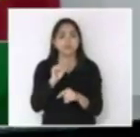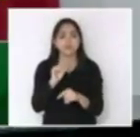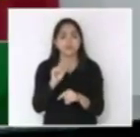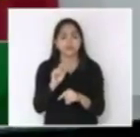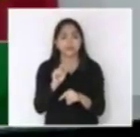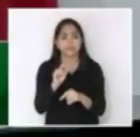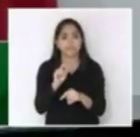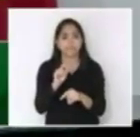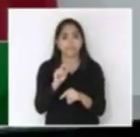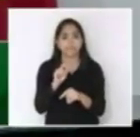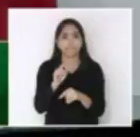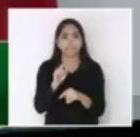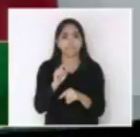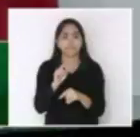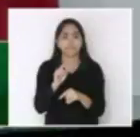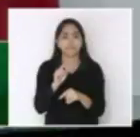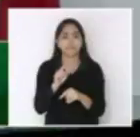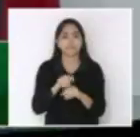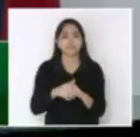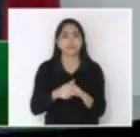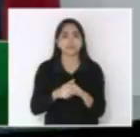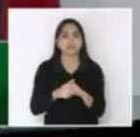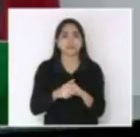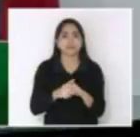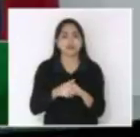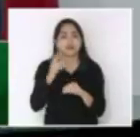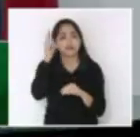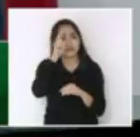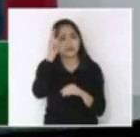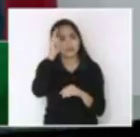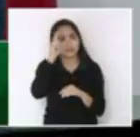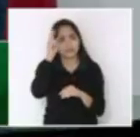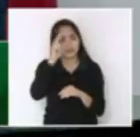exatamente a nós relembrarmos